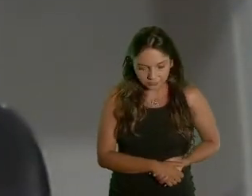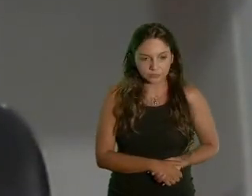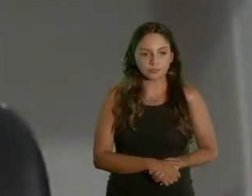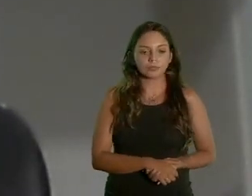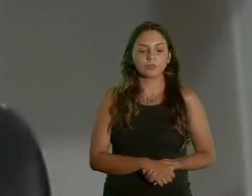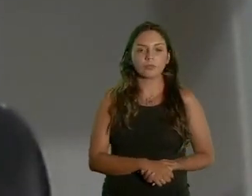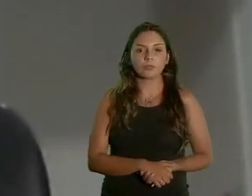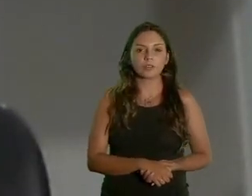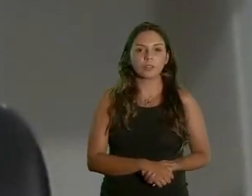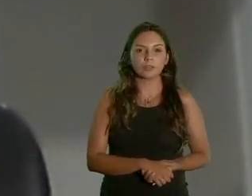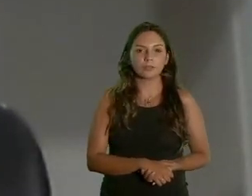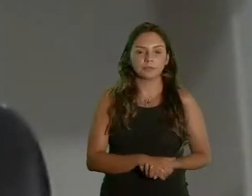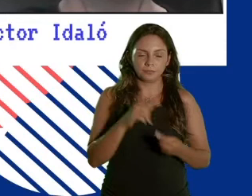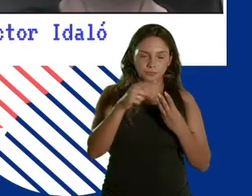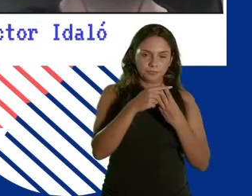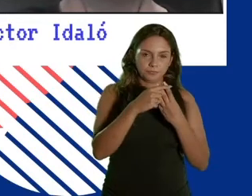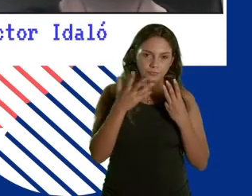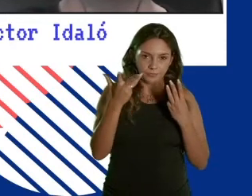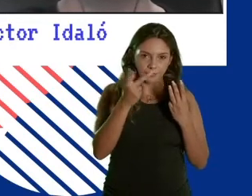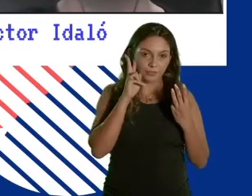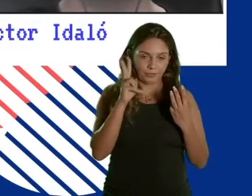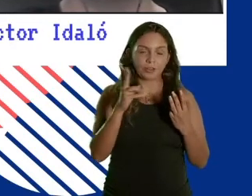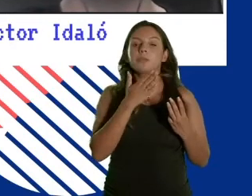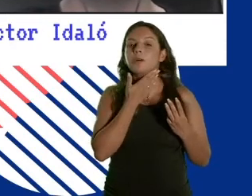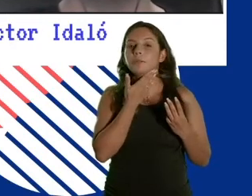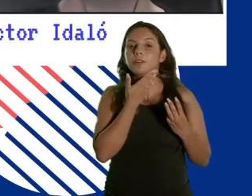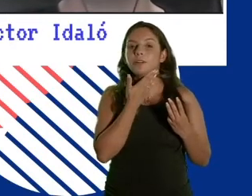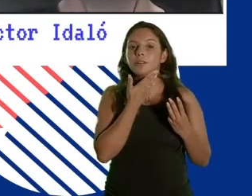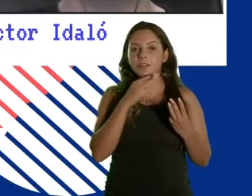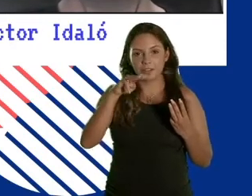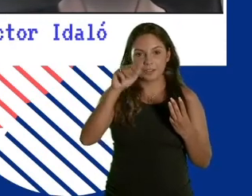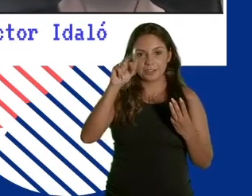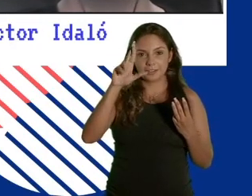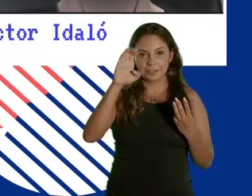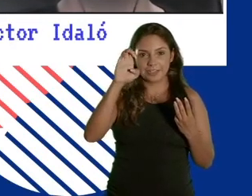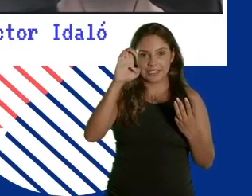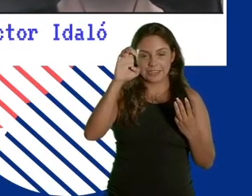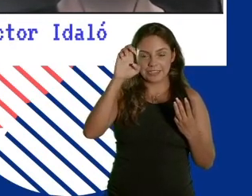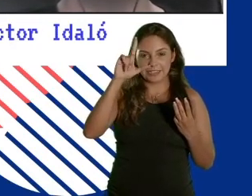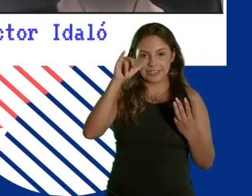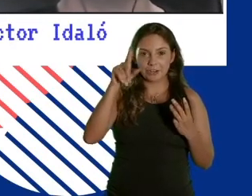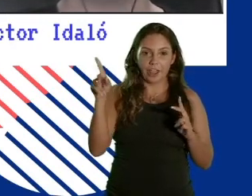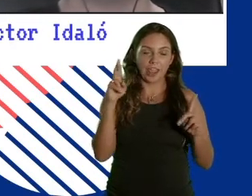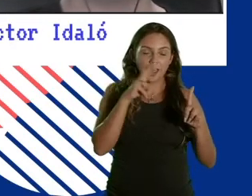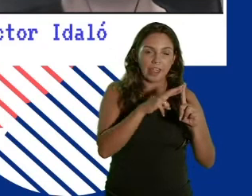maravilha. E eu te falo, viu, João Vitor, eu vi o papo com o Marcelino Freire. O Marcelino Freire é uma referência